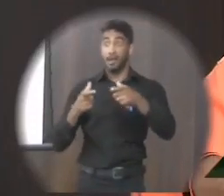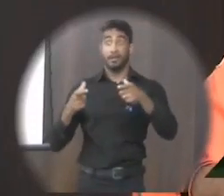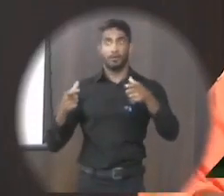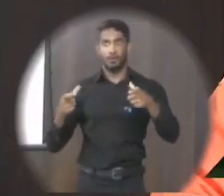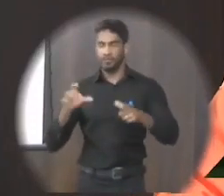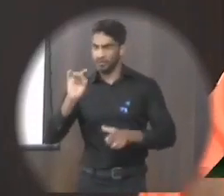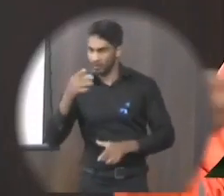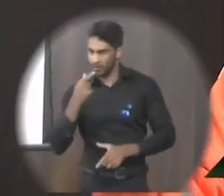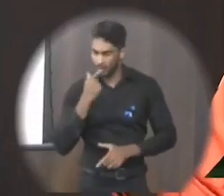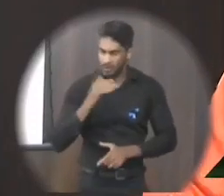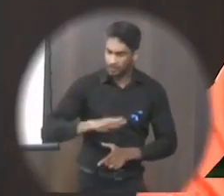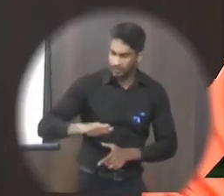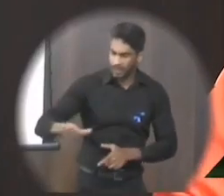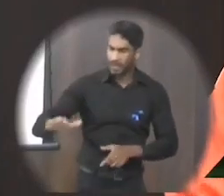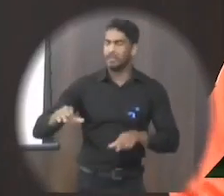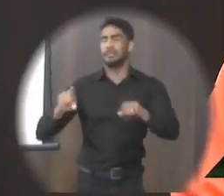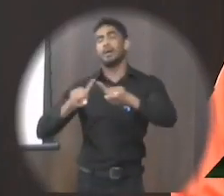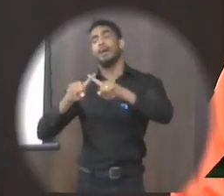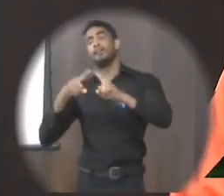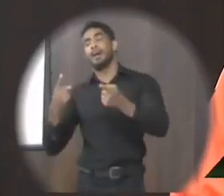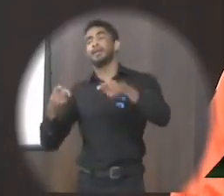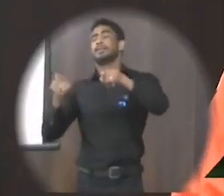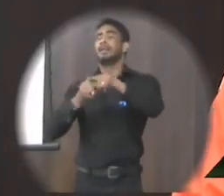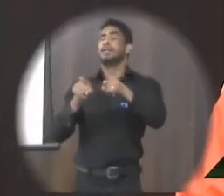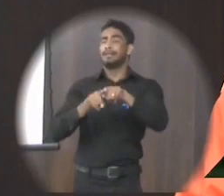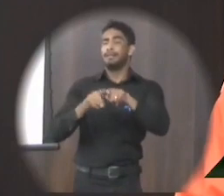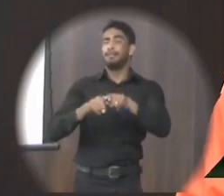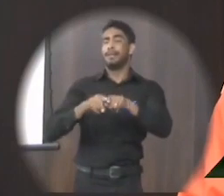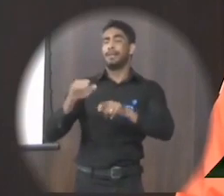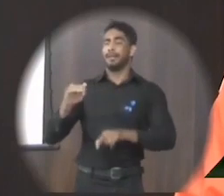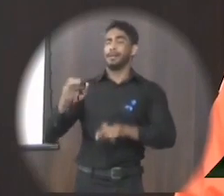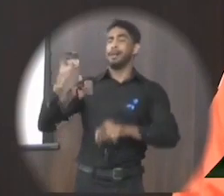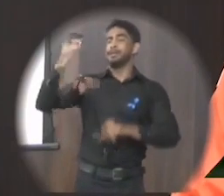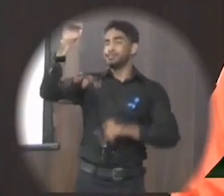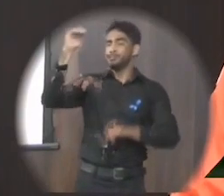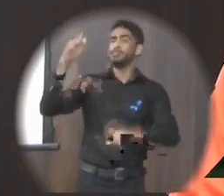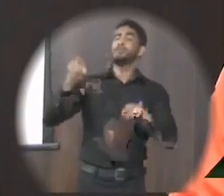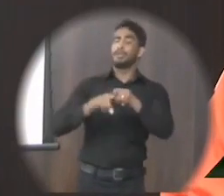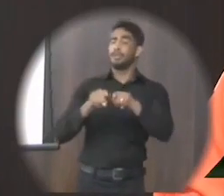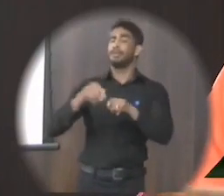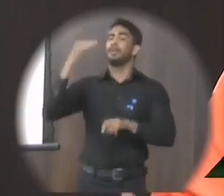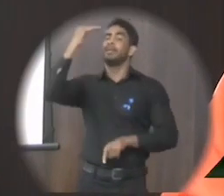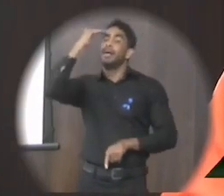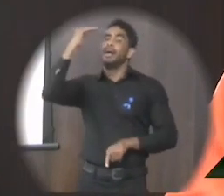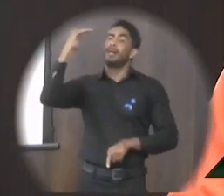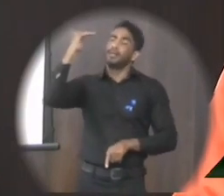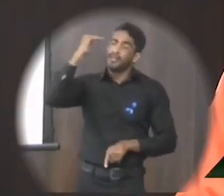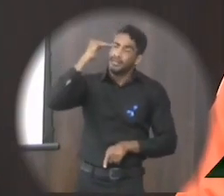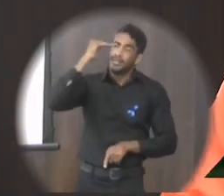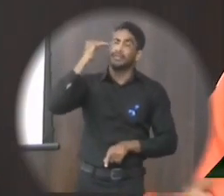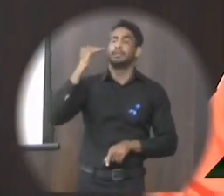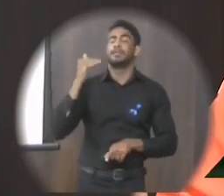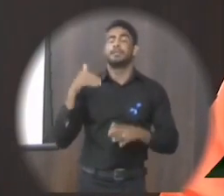com crianças, mas com adultos e adolescentes. Então, a gente tem esse projeto